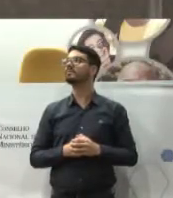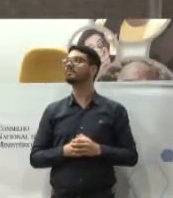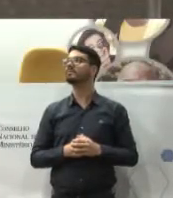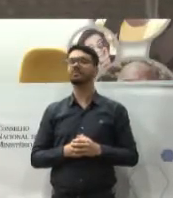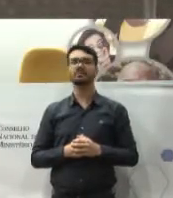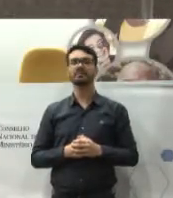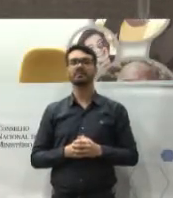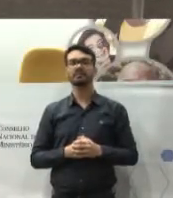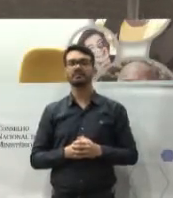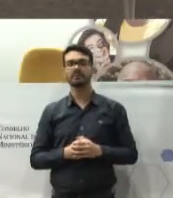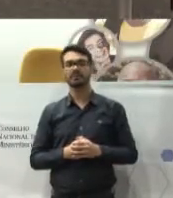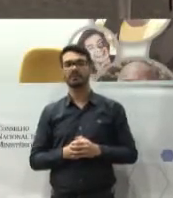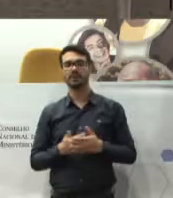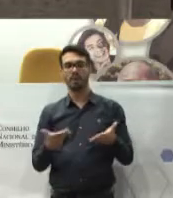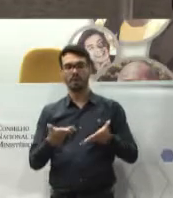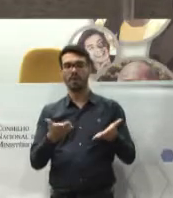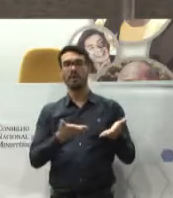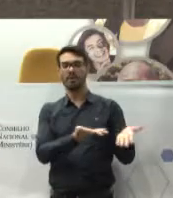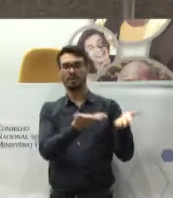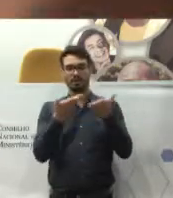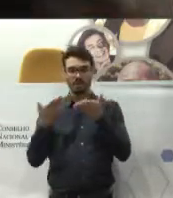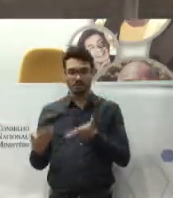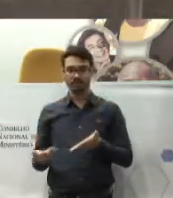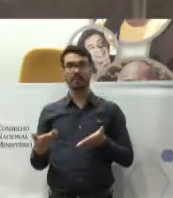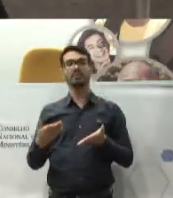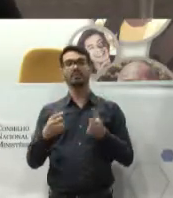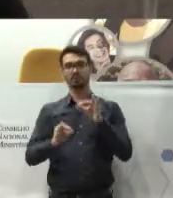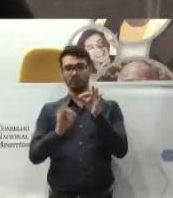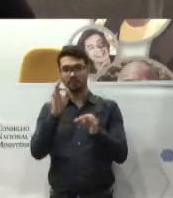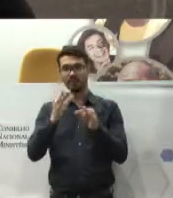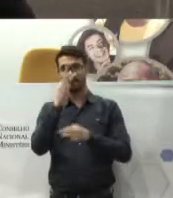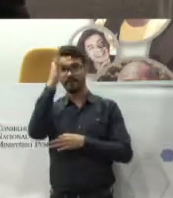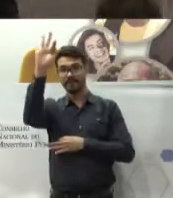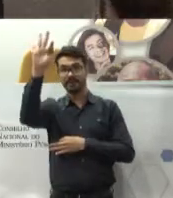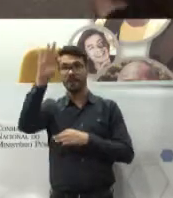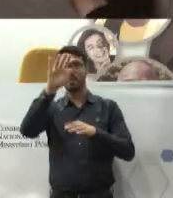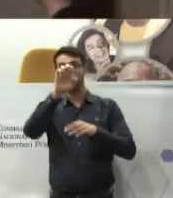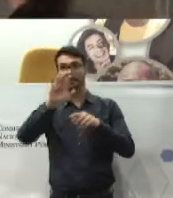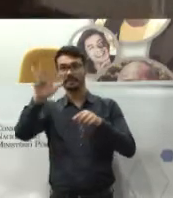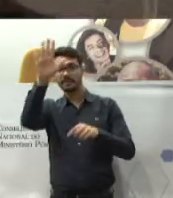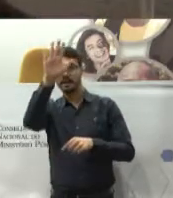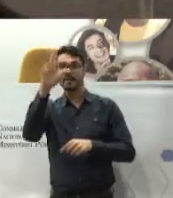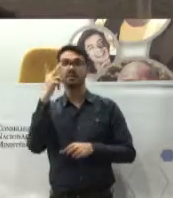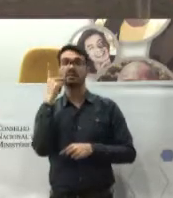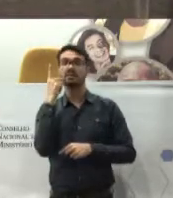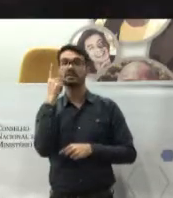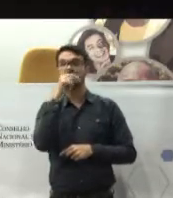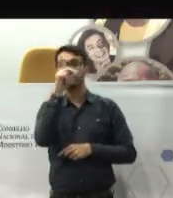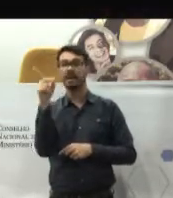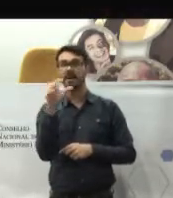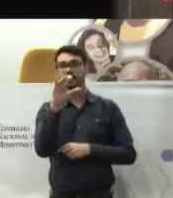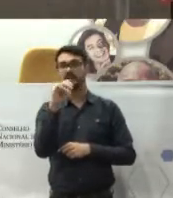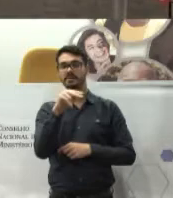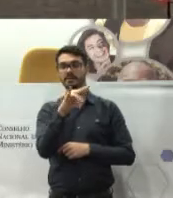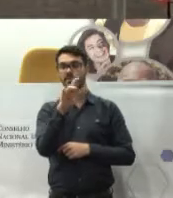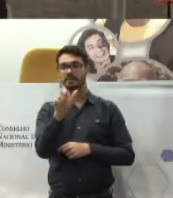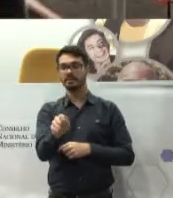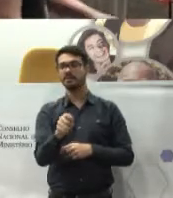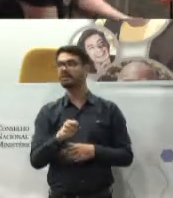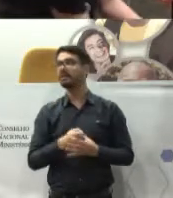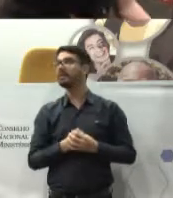Continuando com as nossas atividades, convidamos a excelentíssima juíza federal do Estado do Ceará, Cíntia Menezes Bruneta.